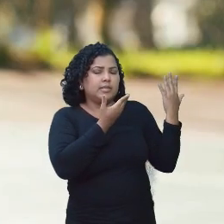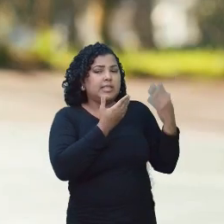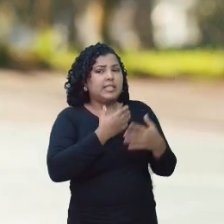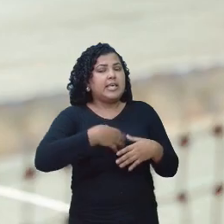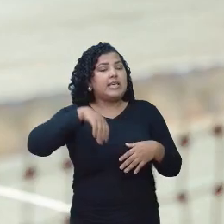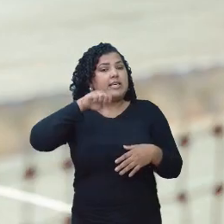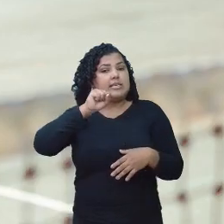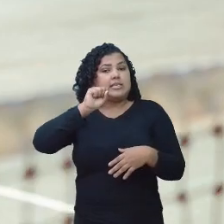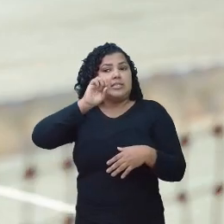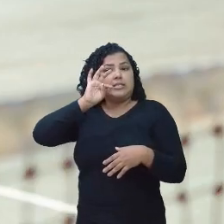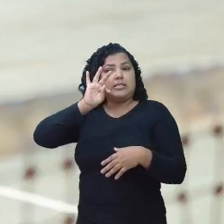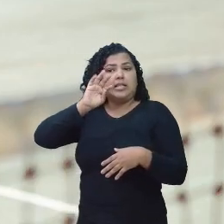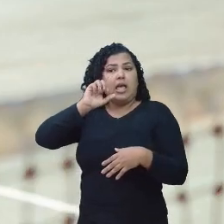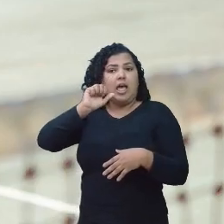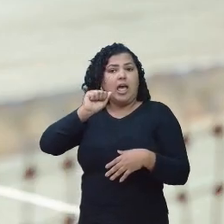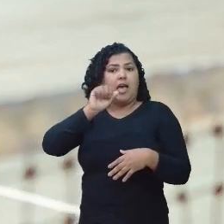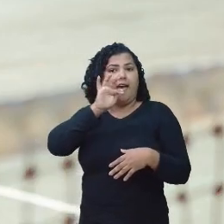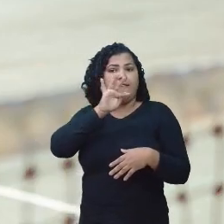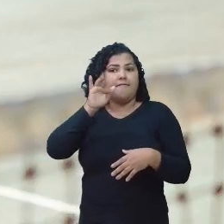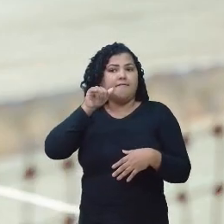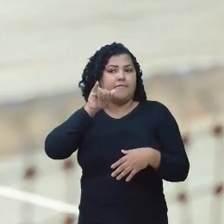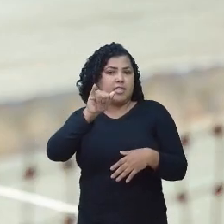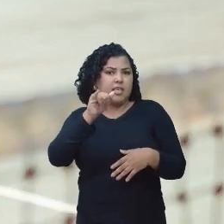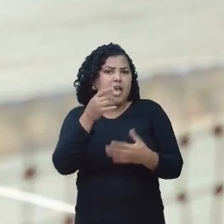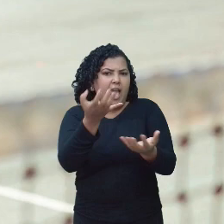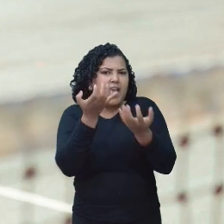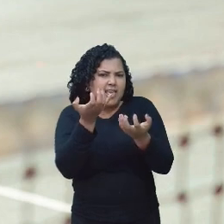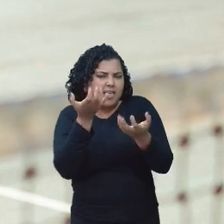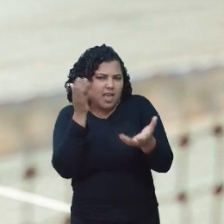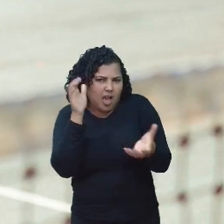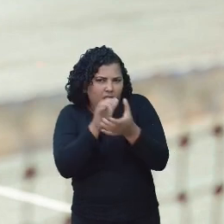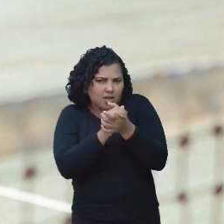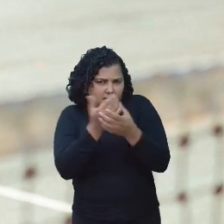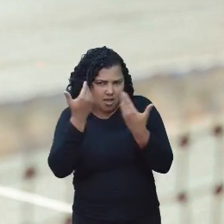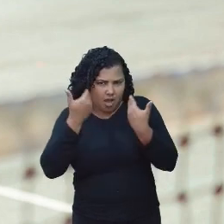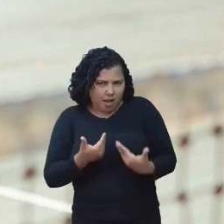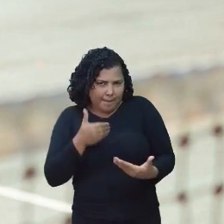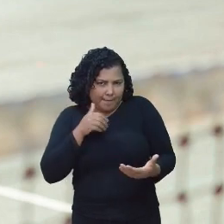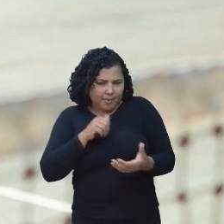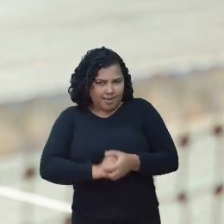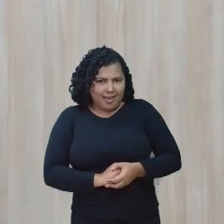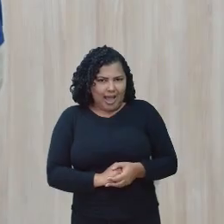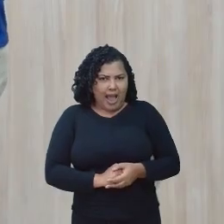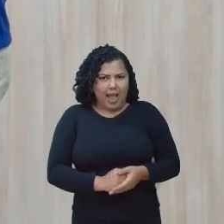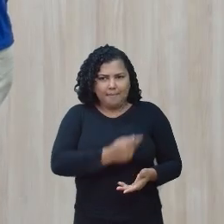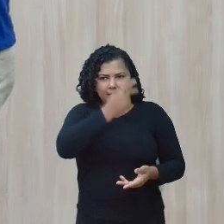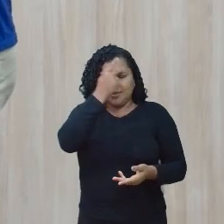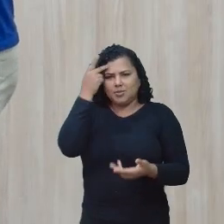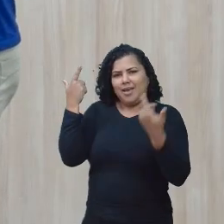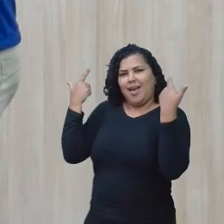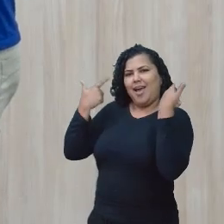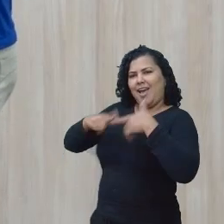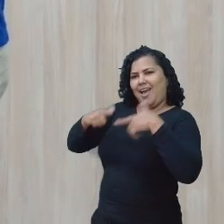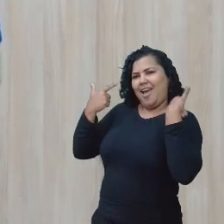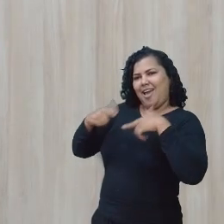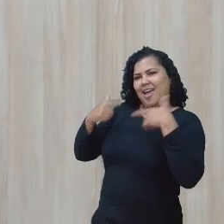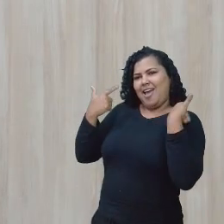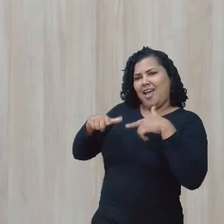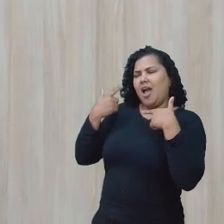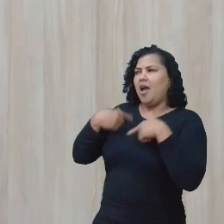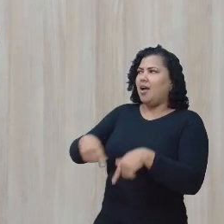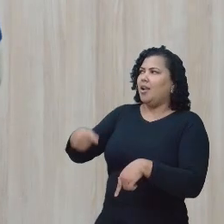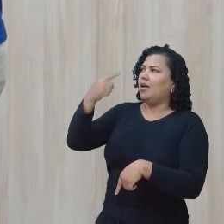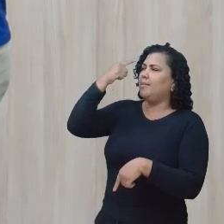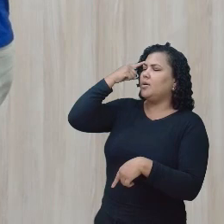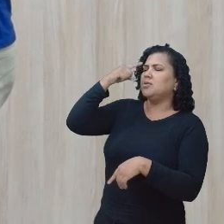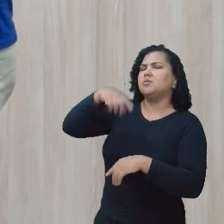Steffi, quer casar comigo? Ele falou. E aí todo mundo ficou rindo, né? Aí ela